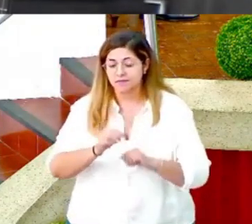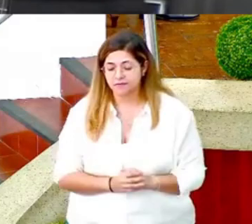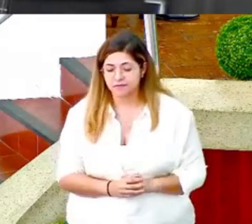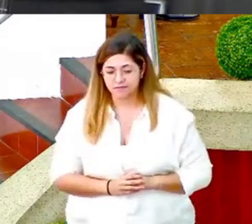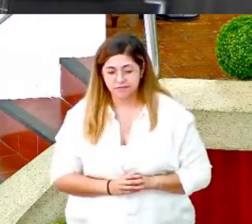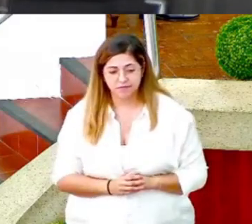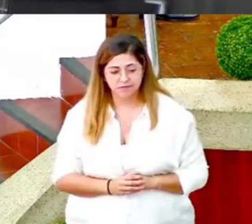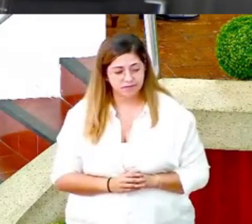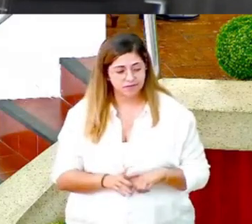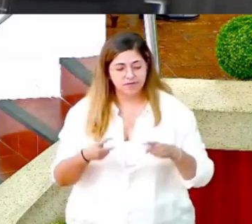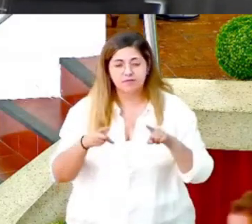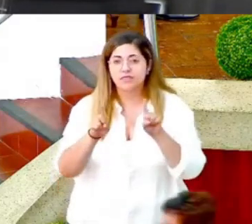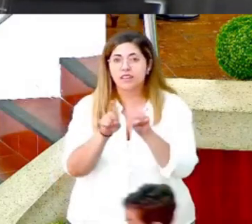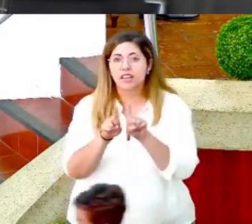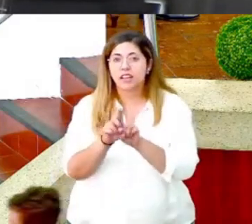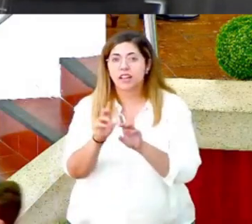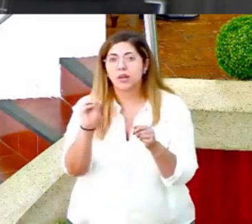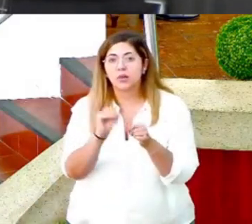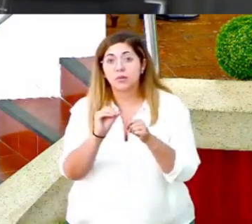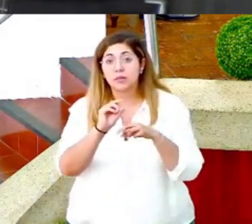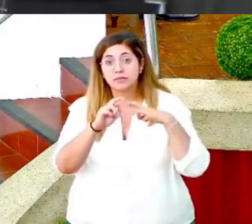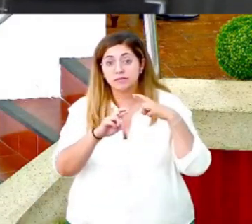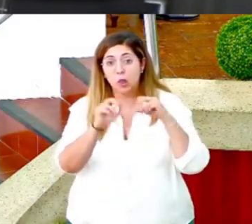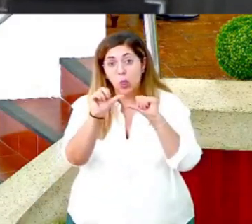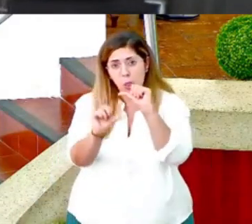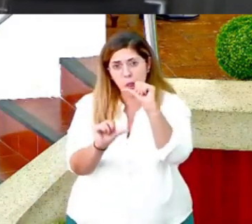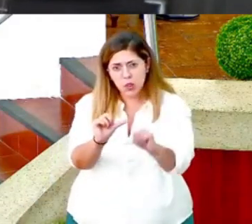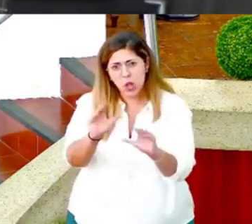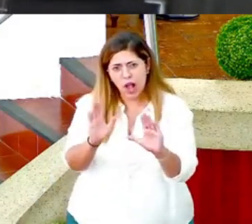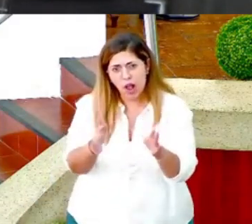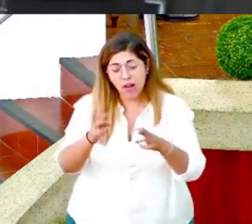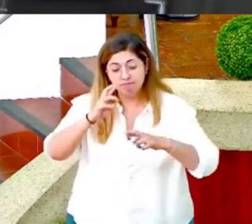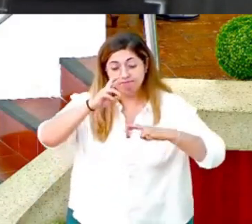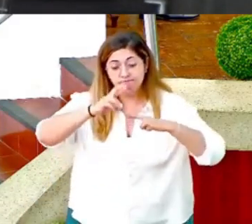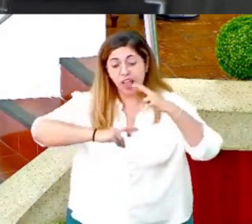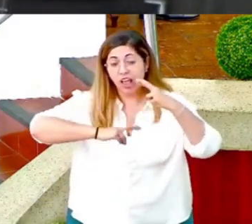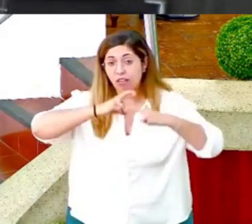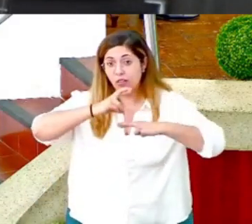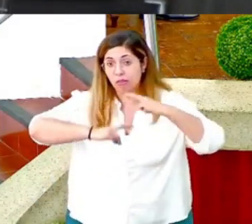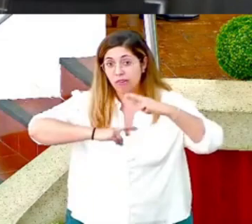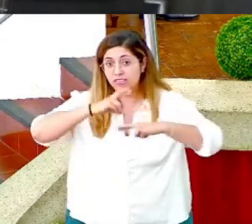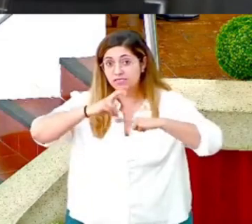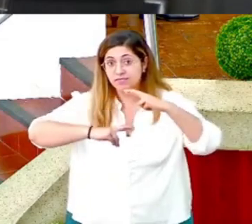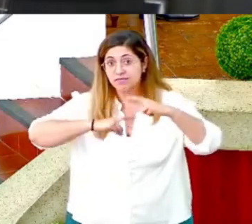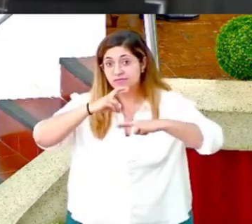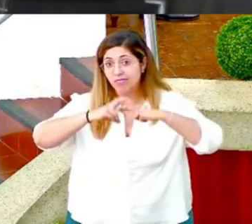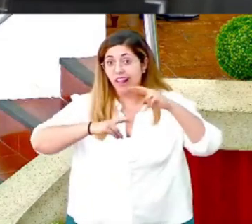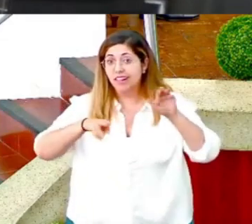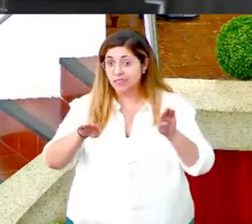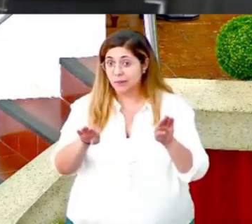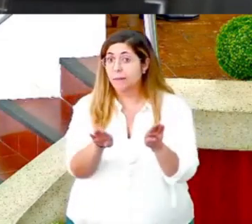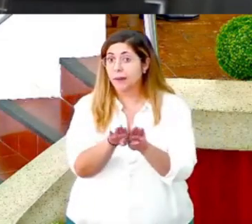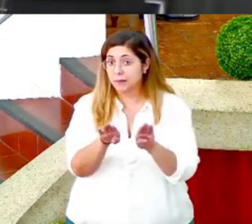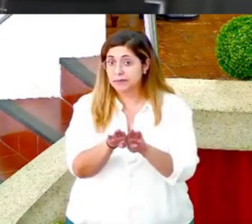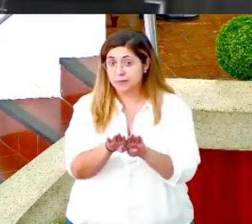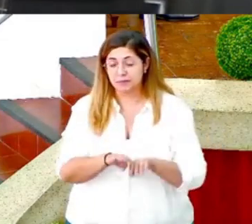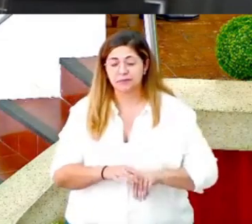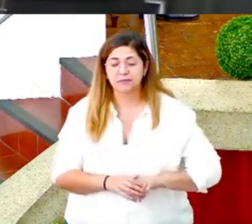ele reformou, ou passou, ou produziu uma verdadeira reforma